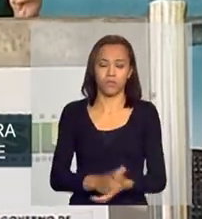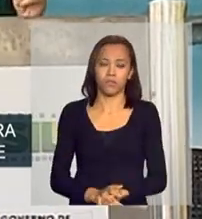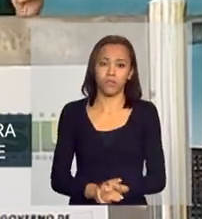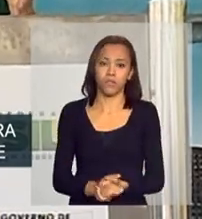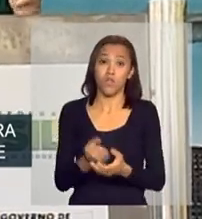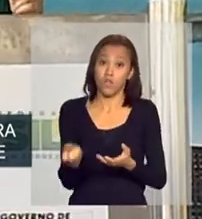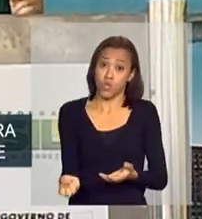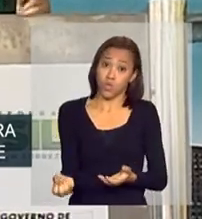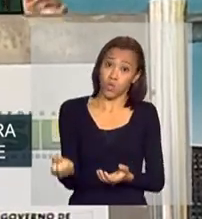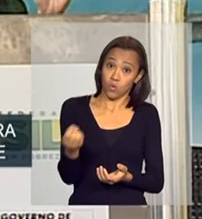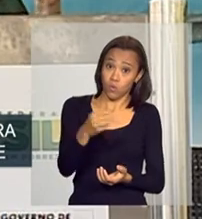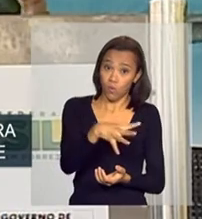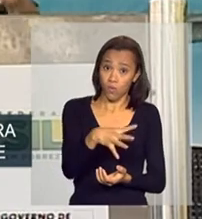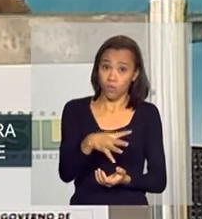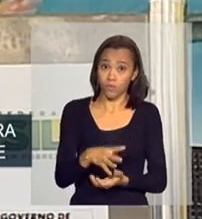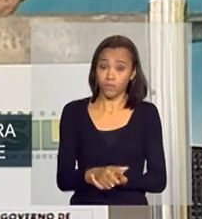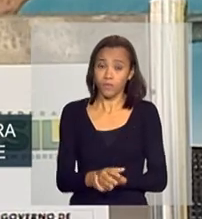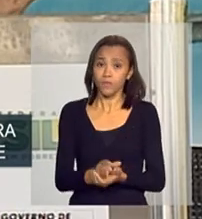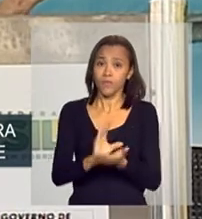Novos, ou seja,